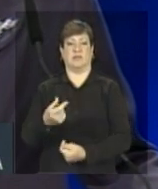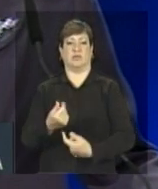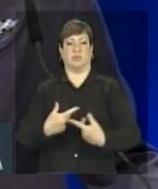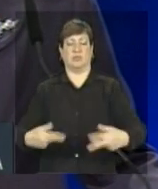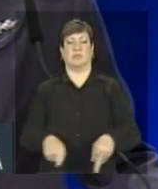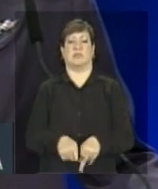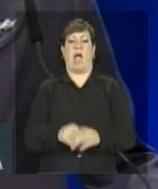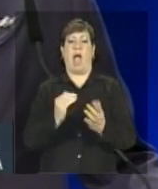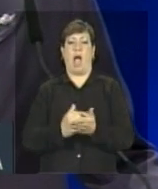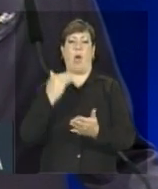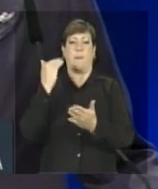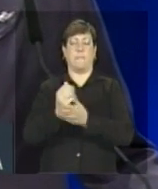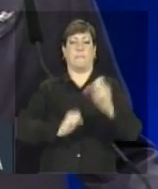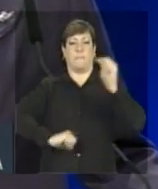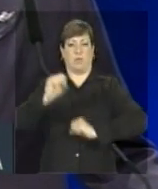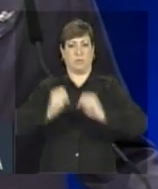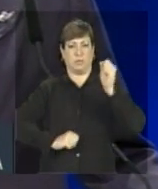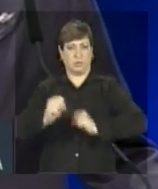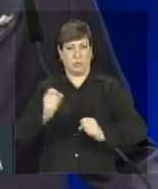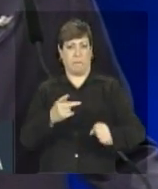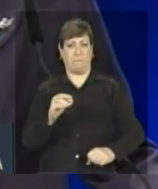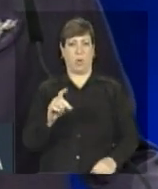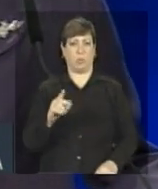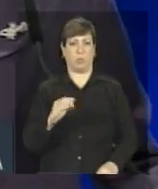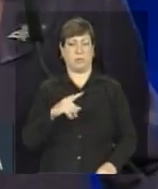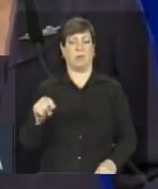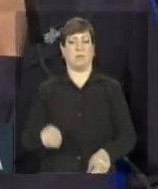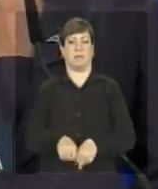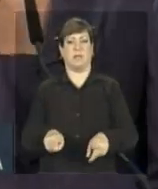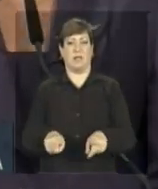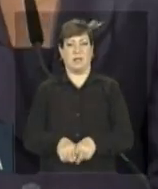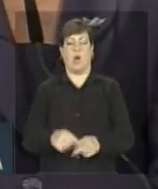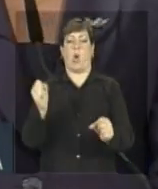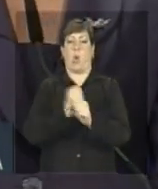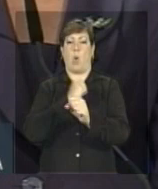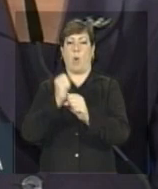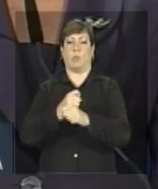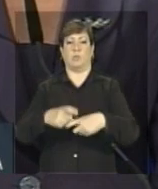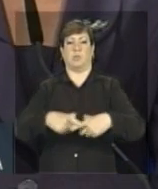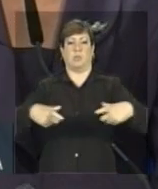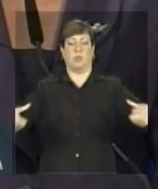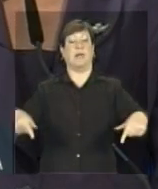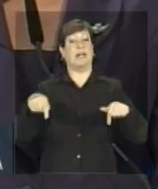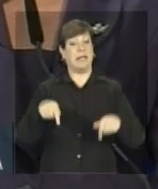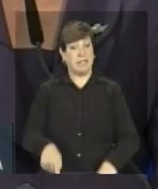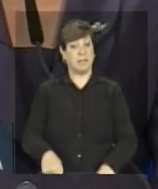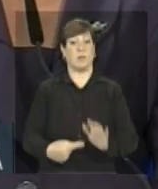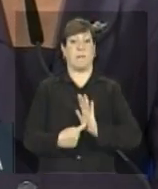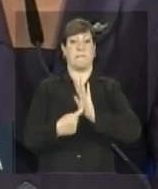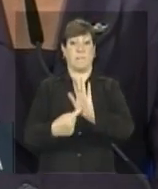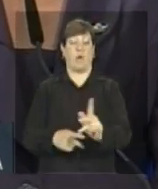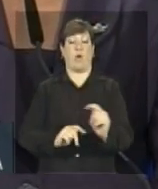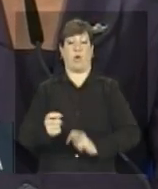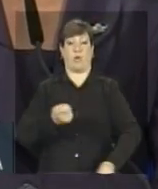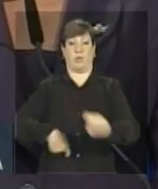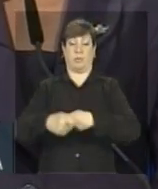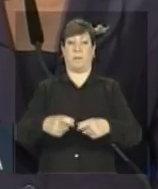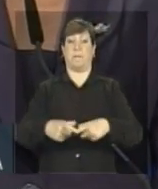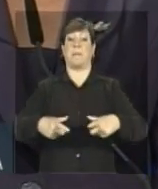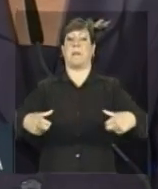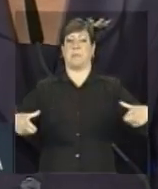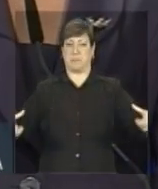investimento produtivo e em infraestrutura em expansão, são marcas de uma economia em